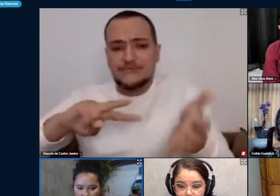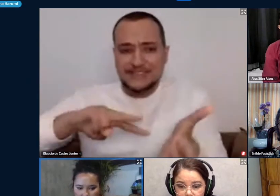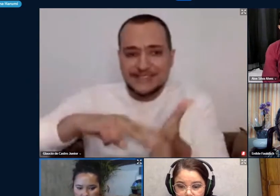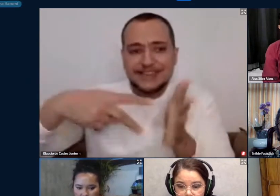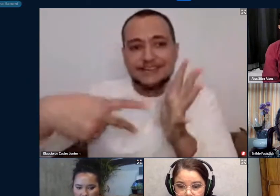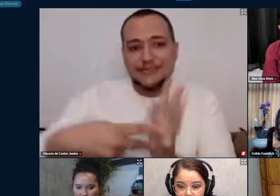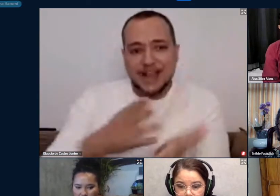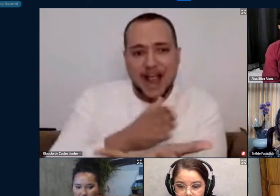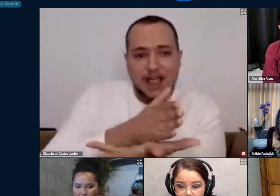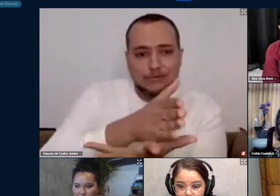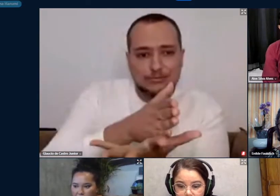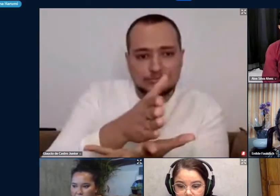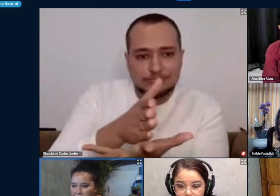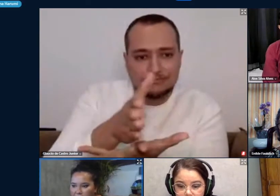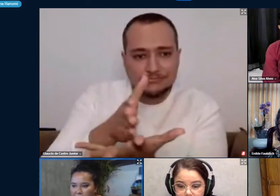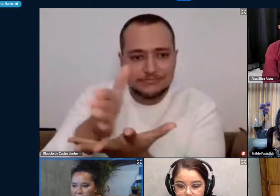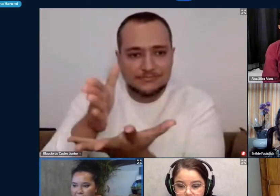terminológica.